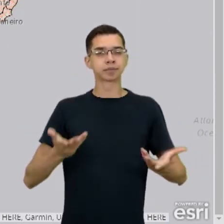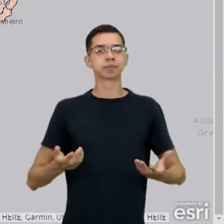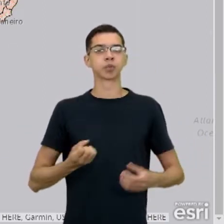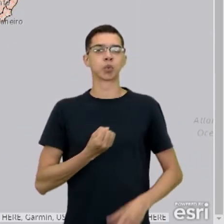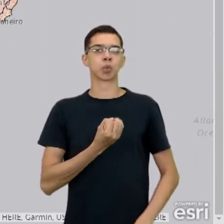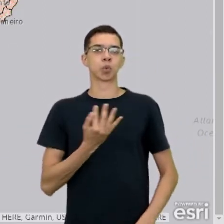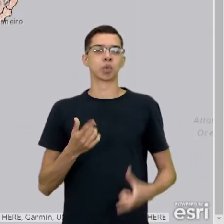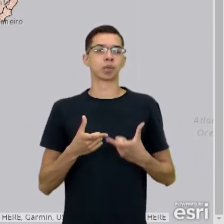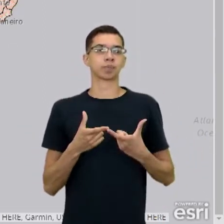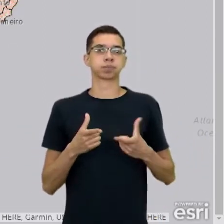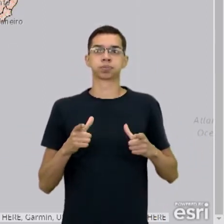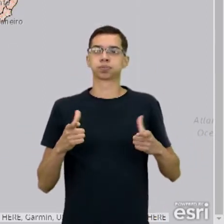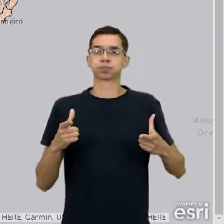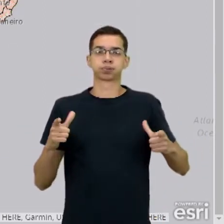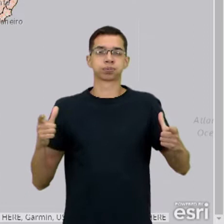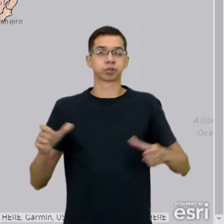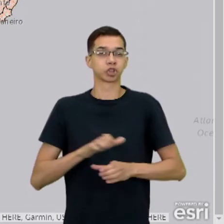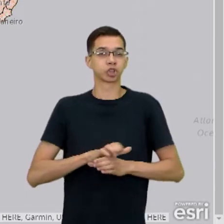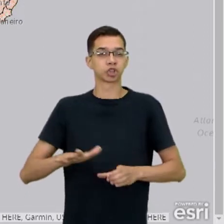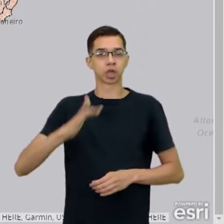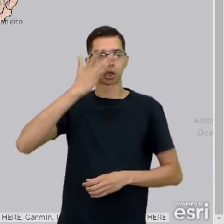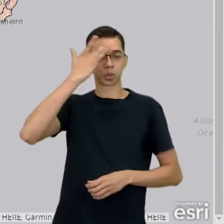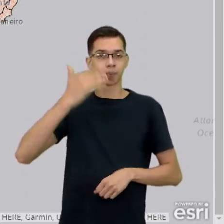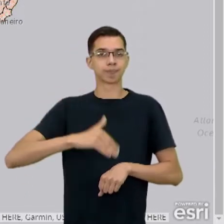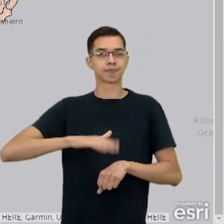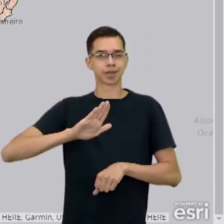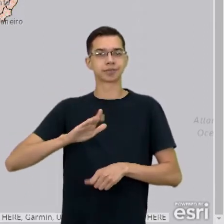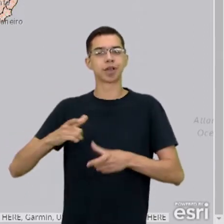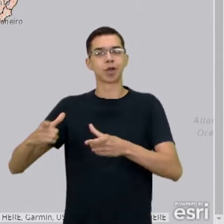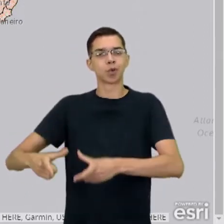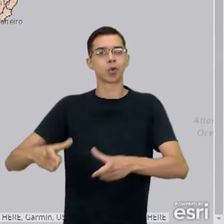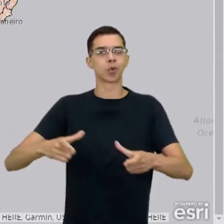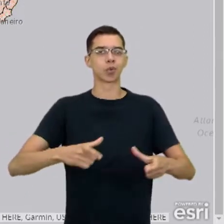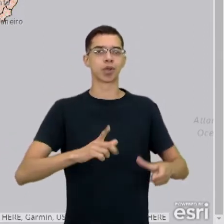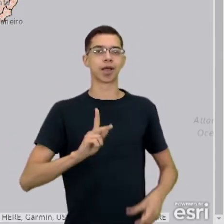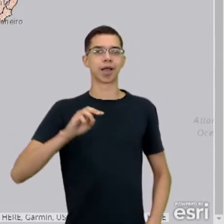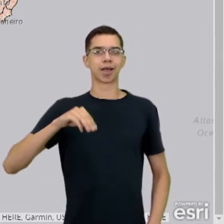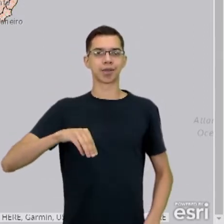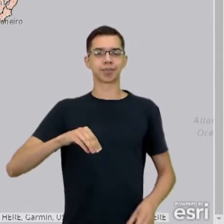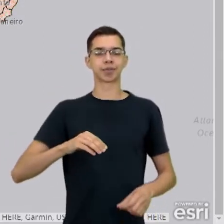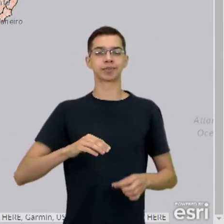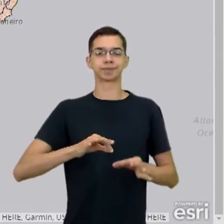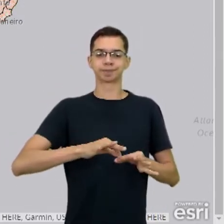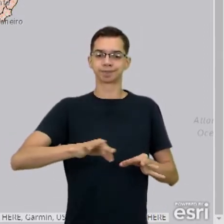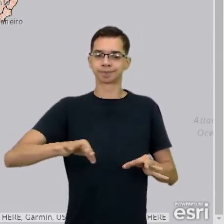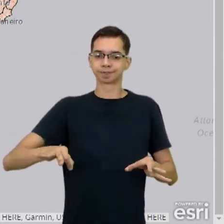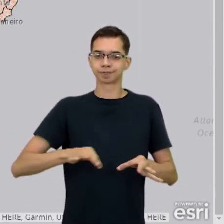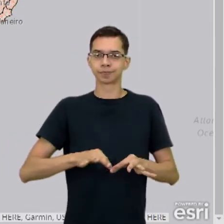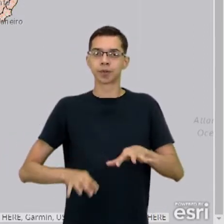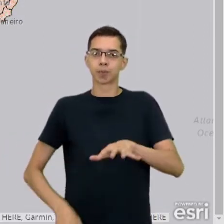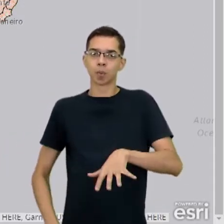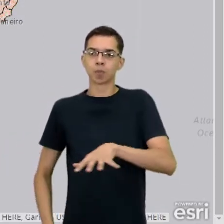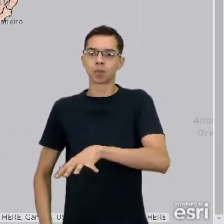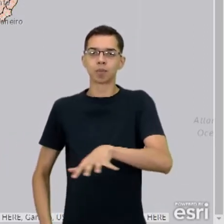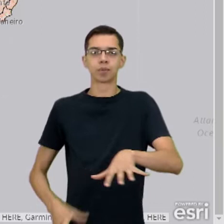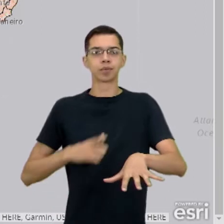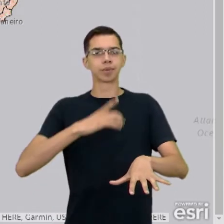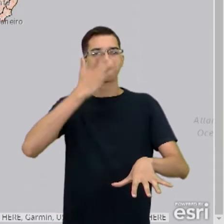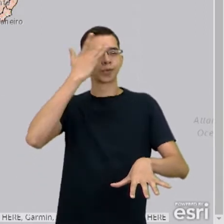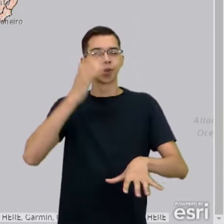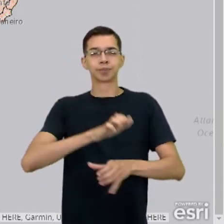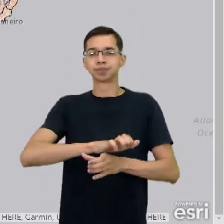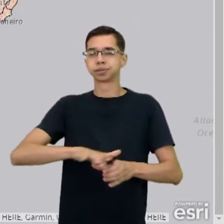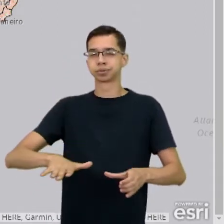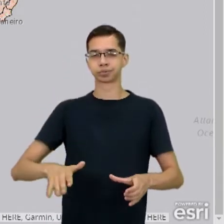demográfica, ou seja, a concentração de população no quilômetro quadrado, e aí aparece nesse mapa. Então, quando, né, o professor